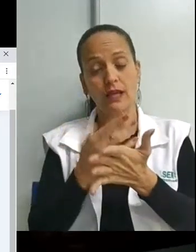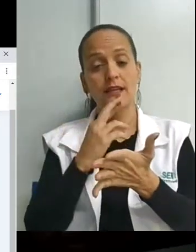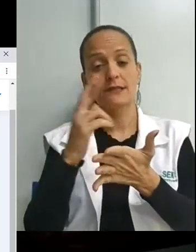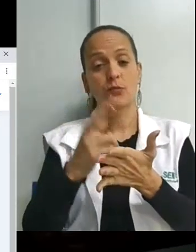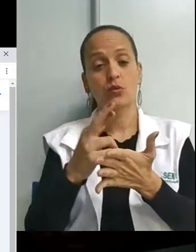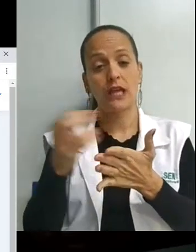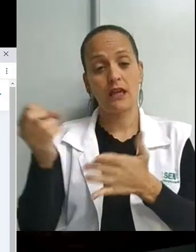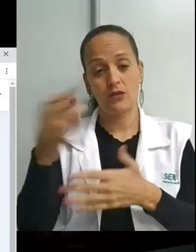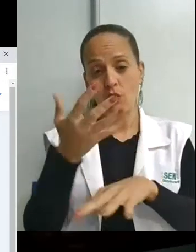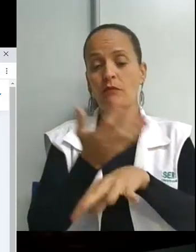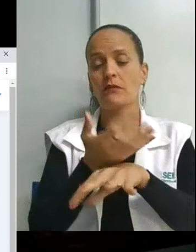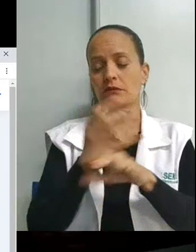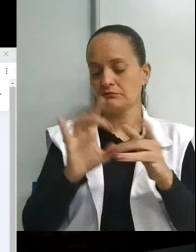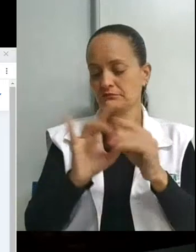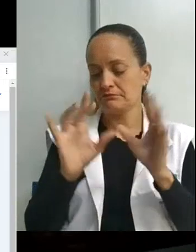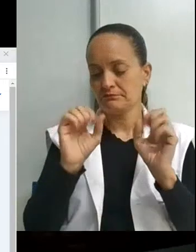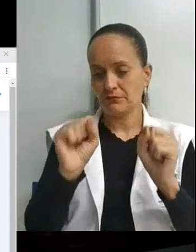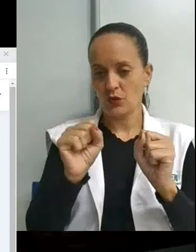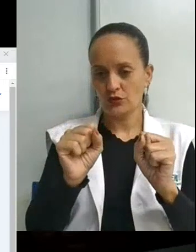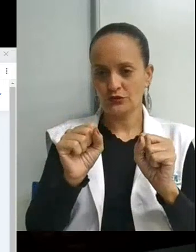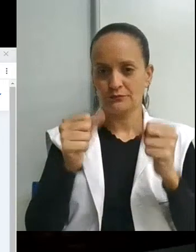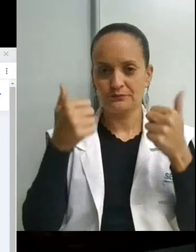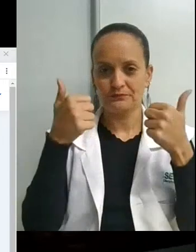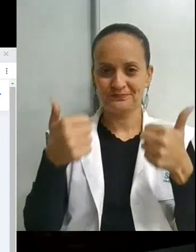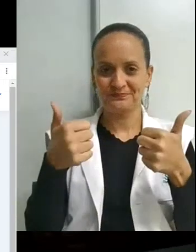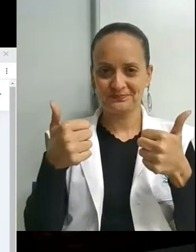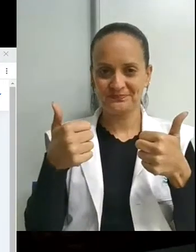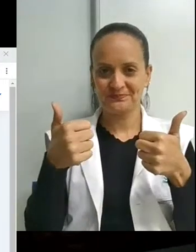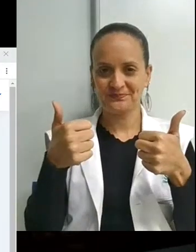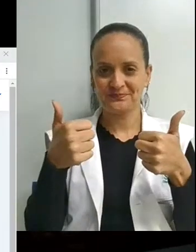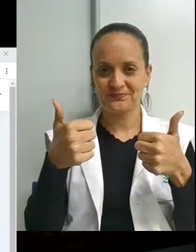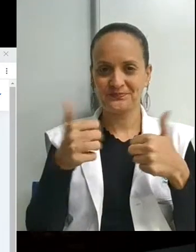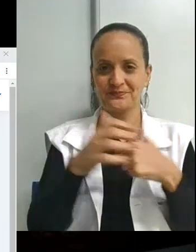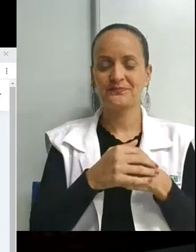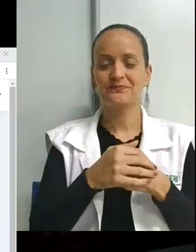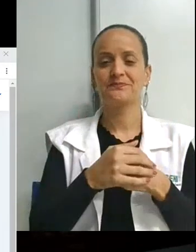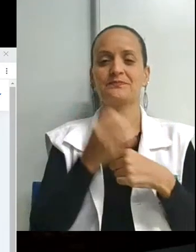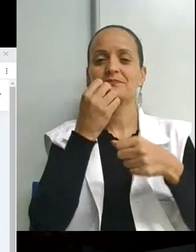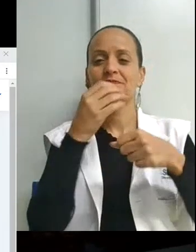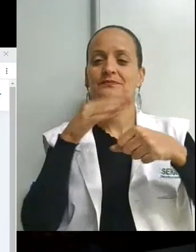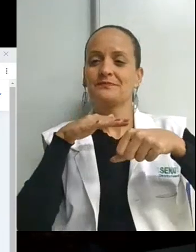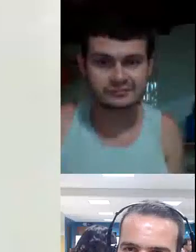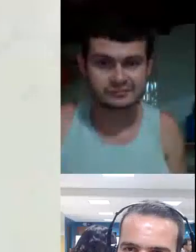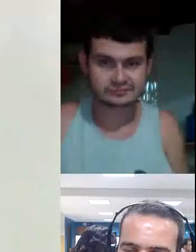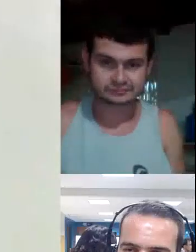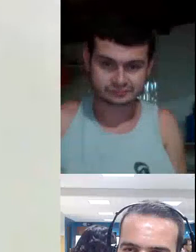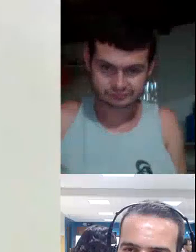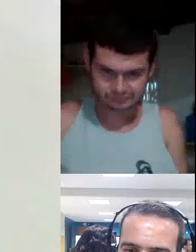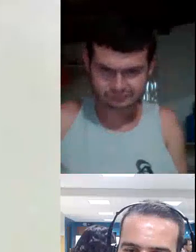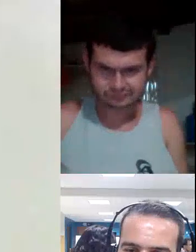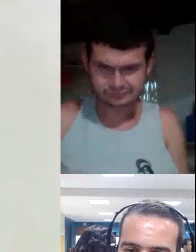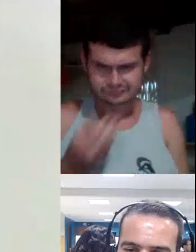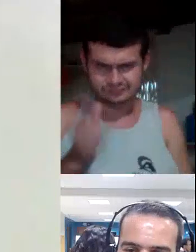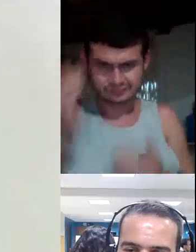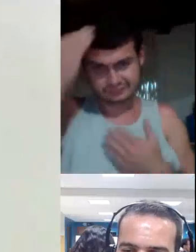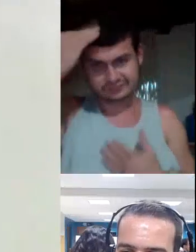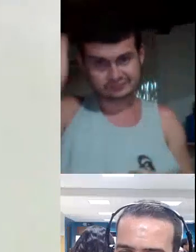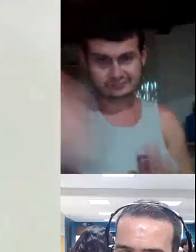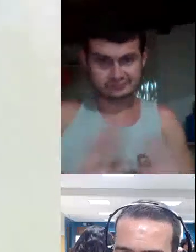vocês. Certo? Então, pessoal, boa noite, né? Agradeço aí a atenção de vocês,